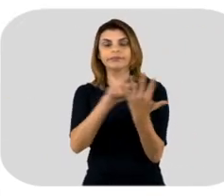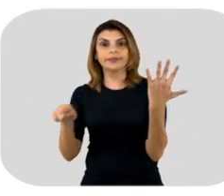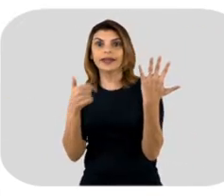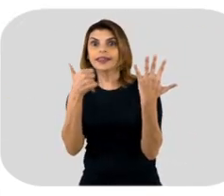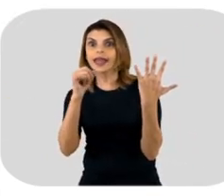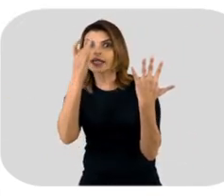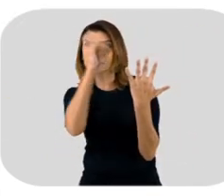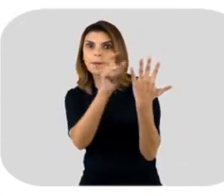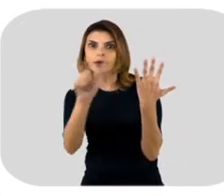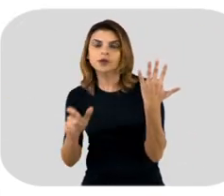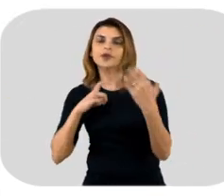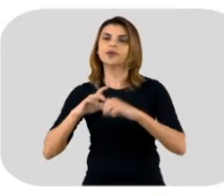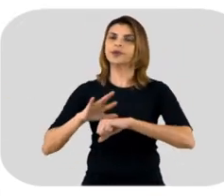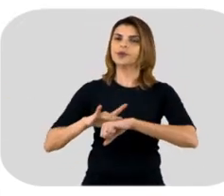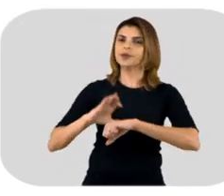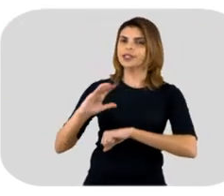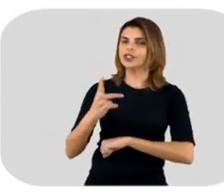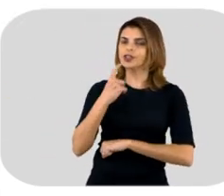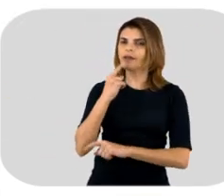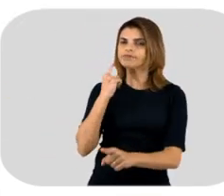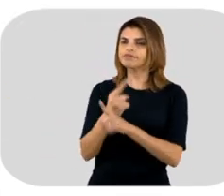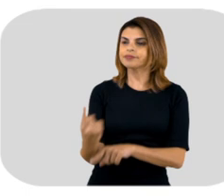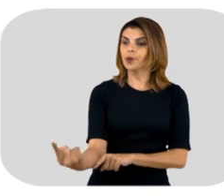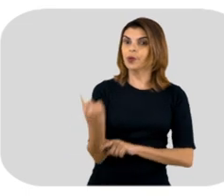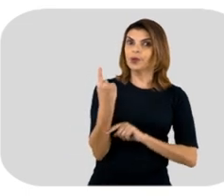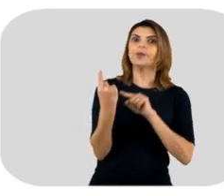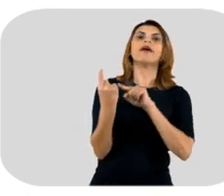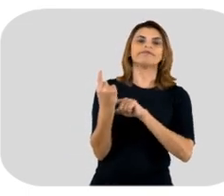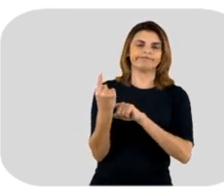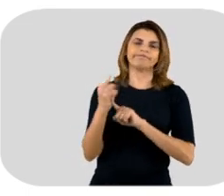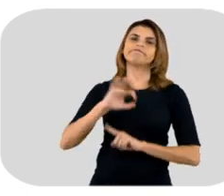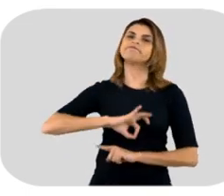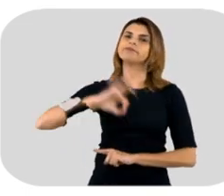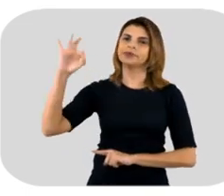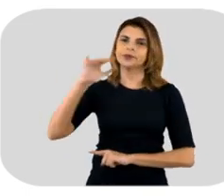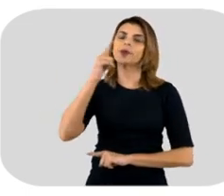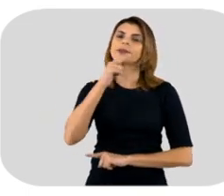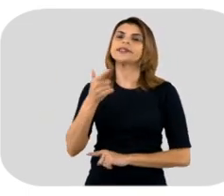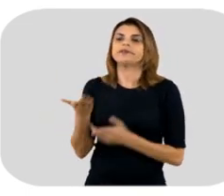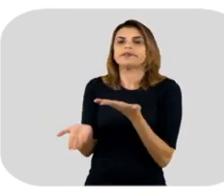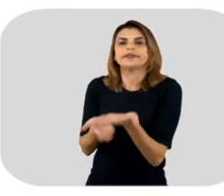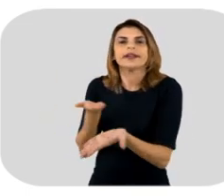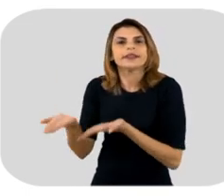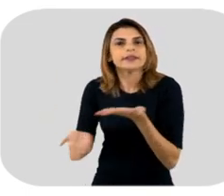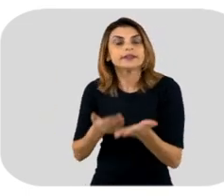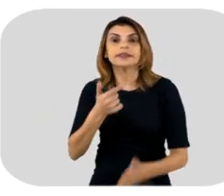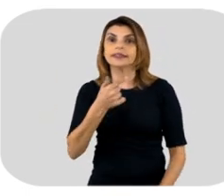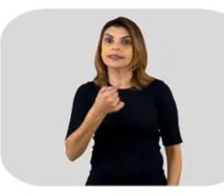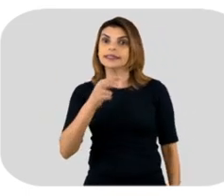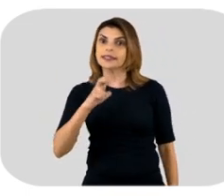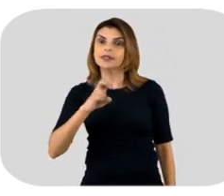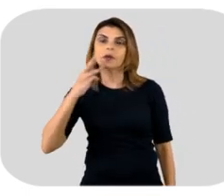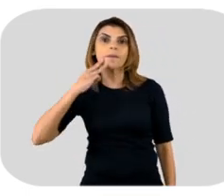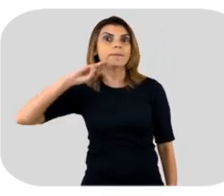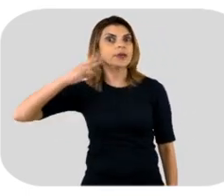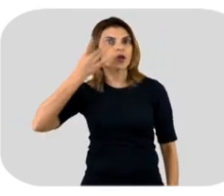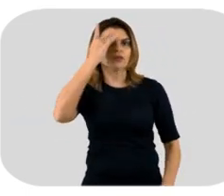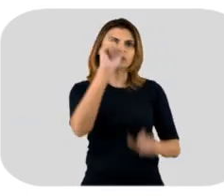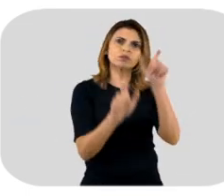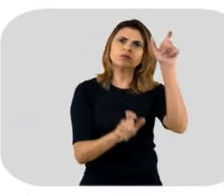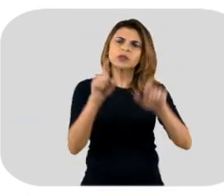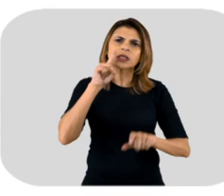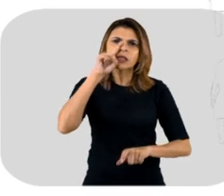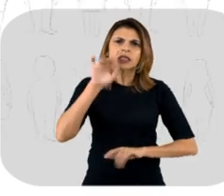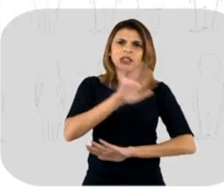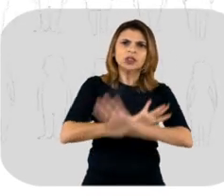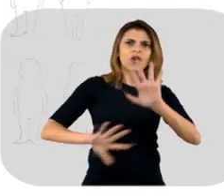Atualmente, apenas 1 em cada 10 pessoas com doença de Chagas é diagnosticada e apenas um pequeno percentual recebe tratamento. Com cerca